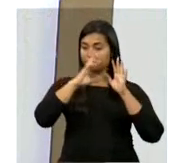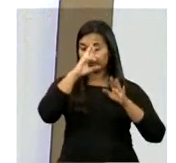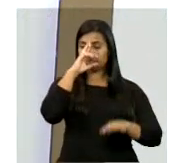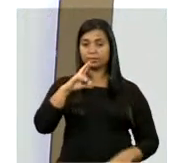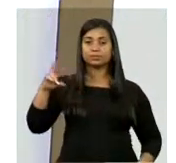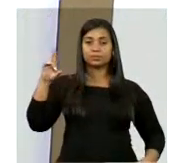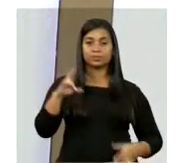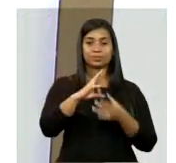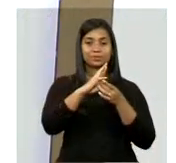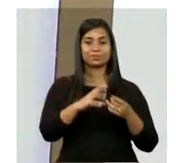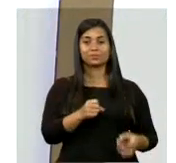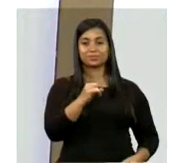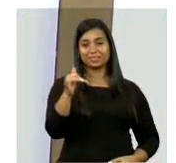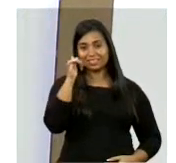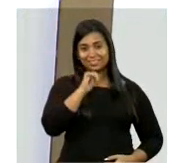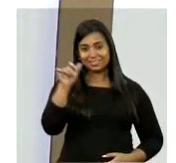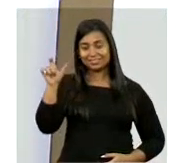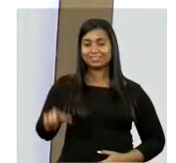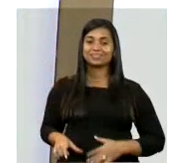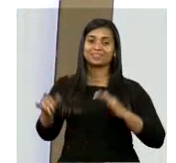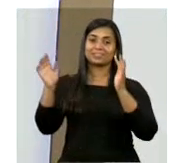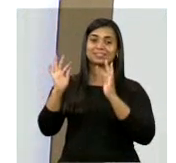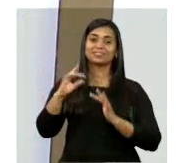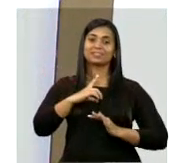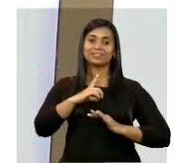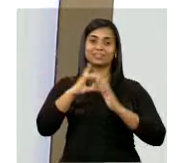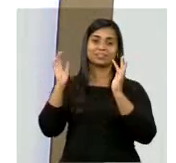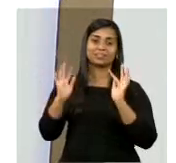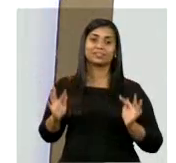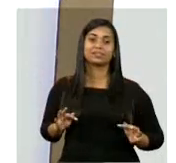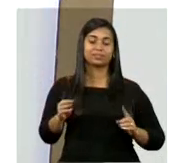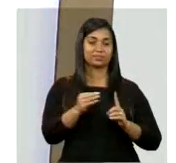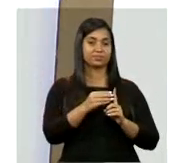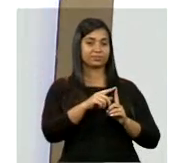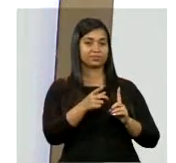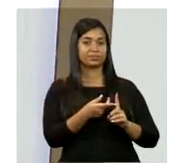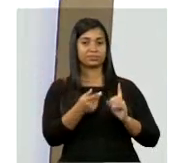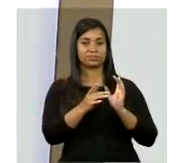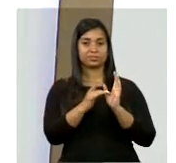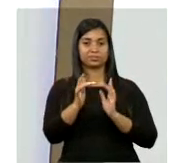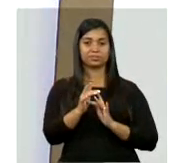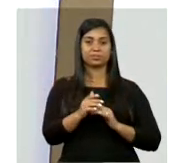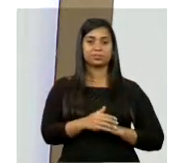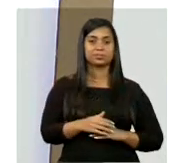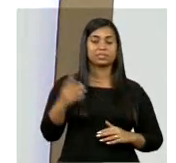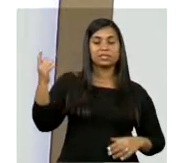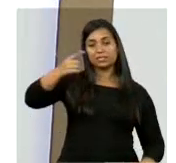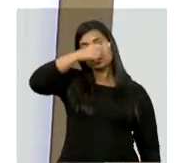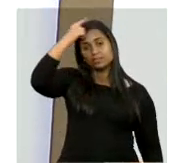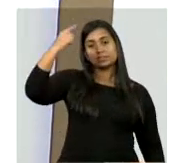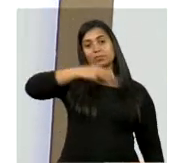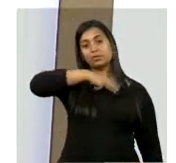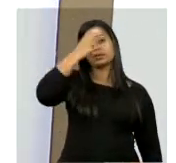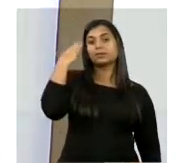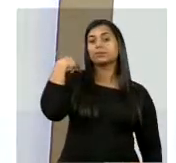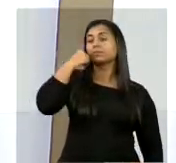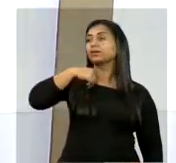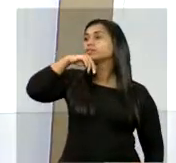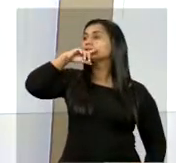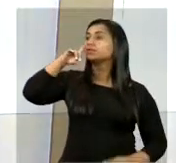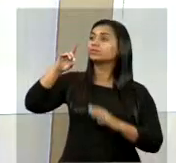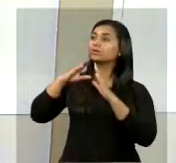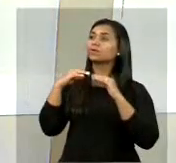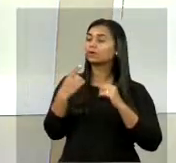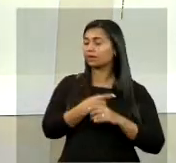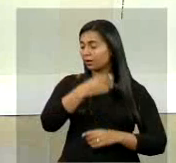cheia de graça, o Senhor é convosco. Bendita sois vós entre as mulheres, e bendito é o fruto do vosso ventre, Jesus. Santa Maria, Mãe